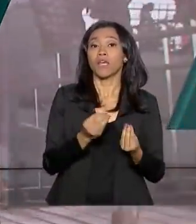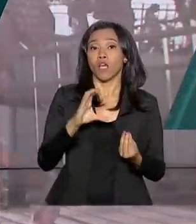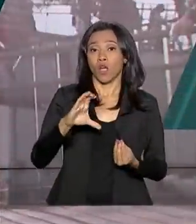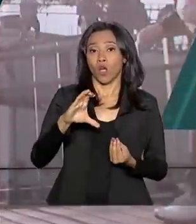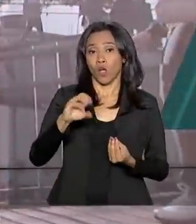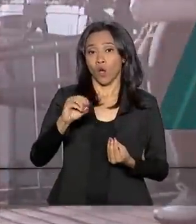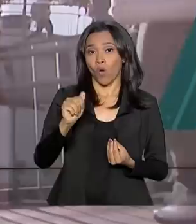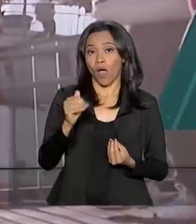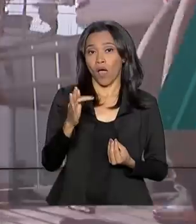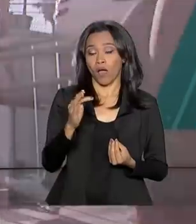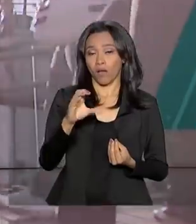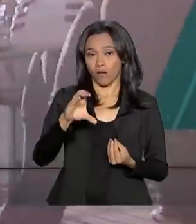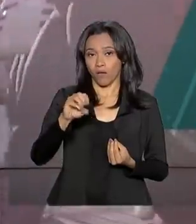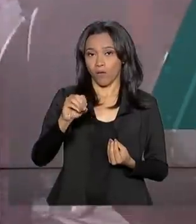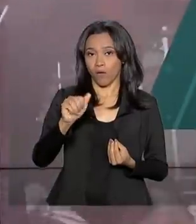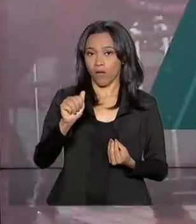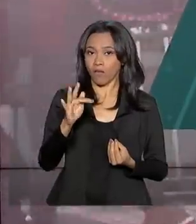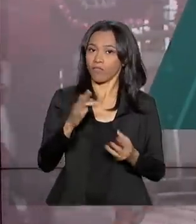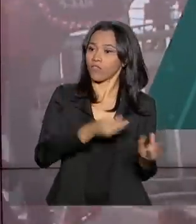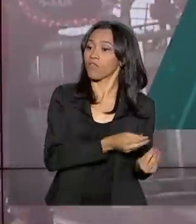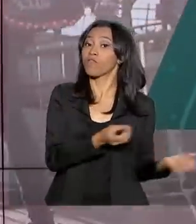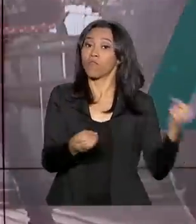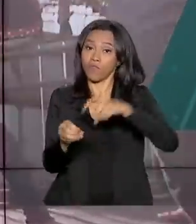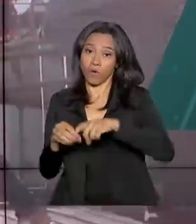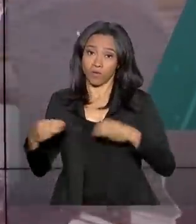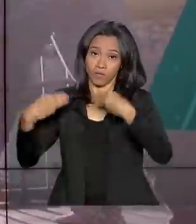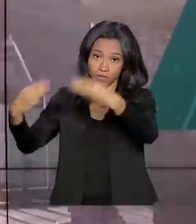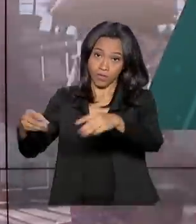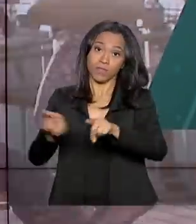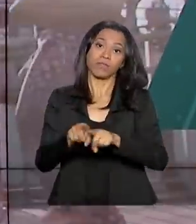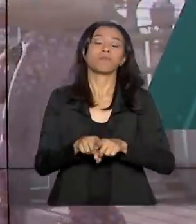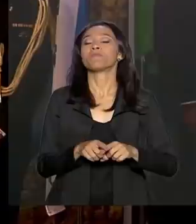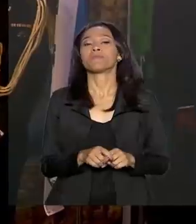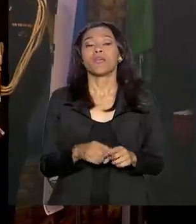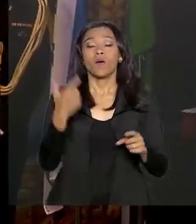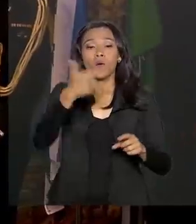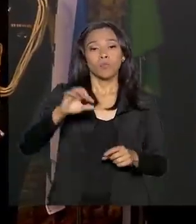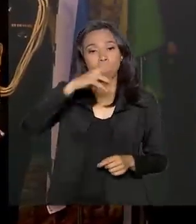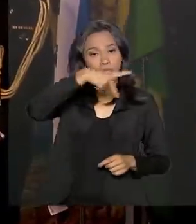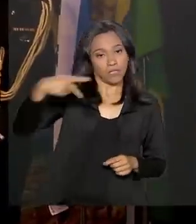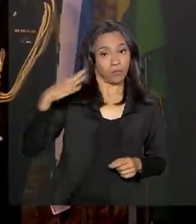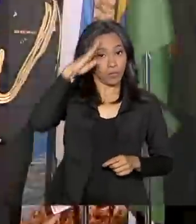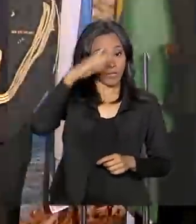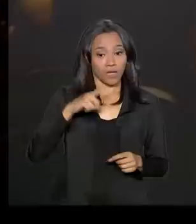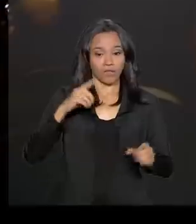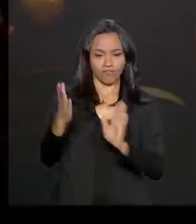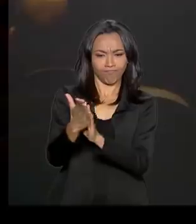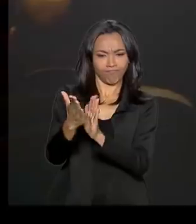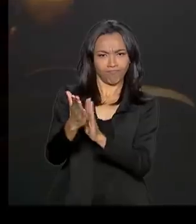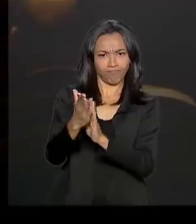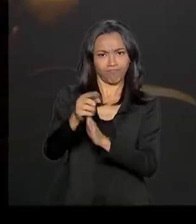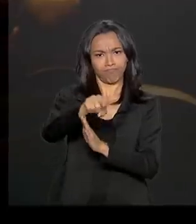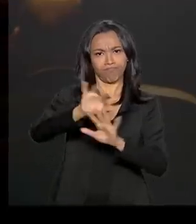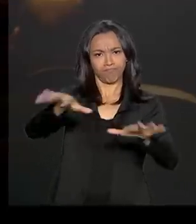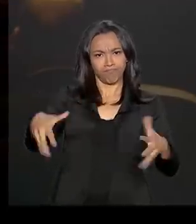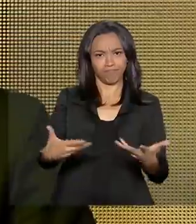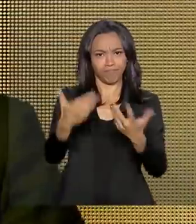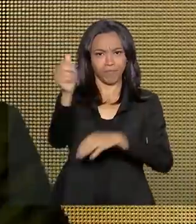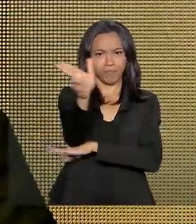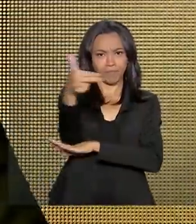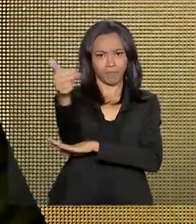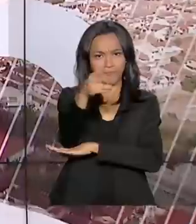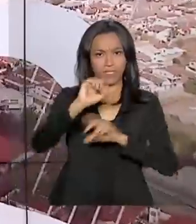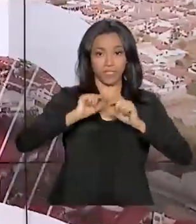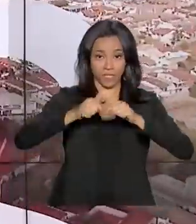Economia. Senado confirma abertura do setor aéreo para o capital estrangeiro. Presidente Bolsonaro recebe homenagem na Embaixada de